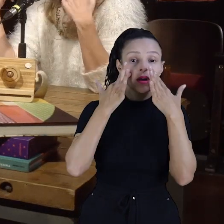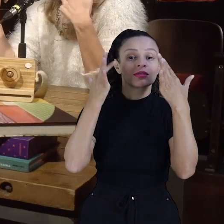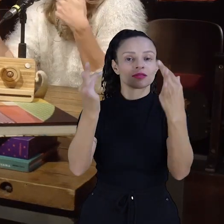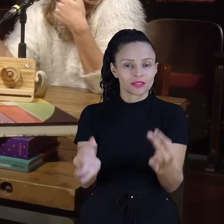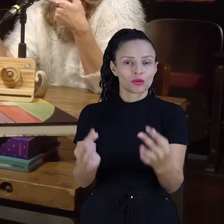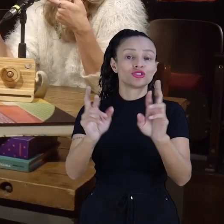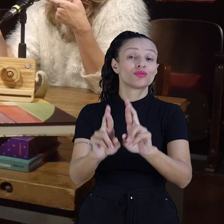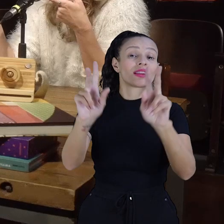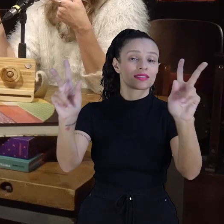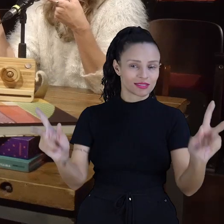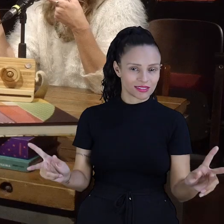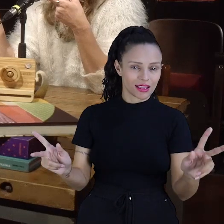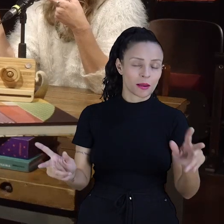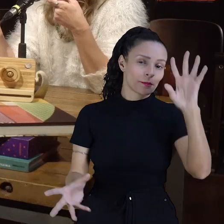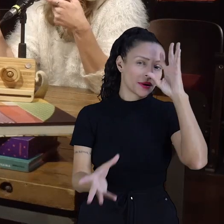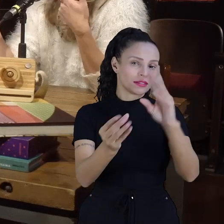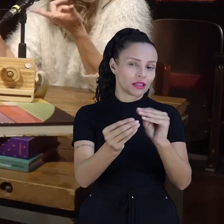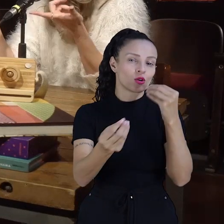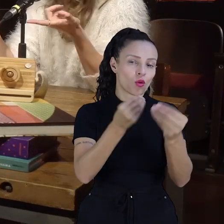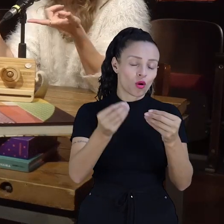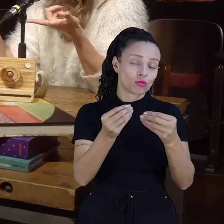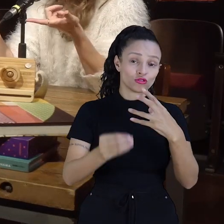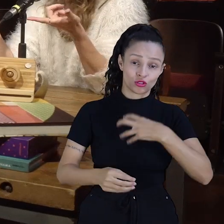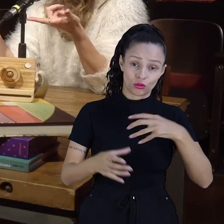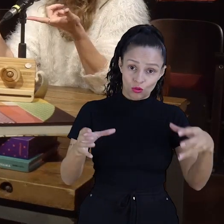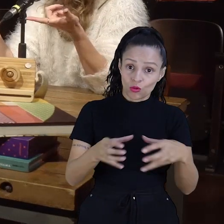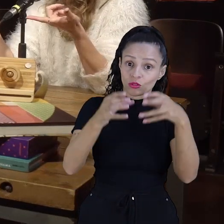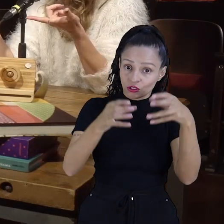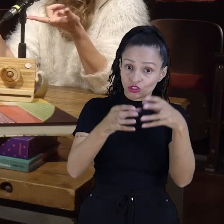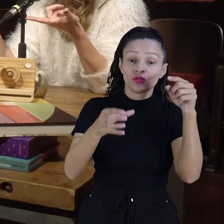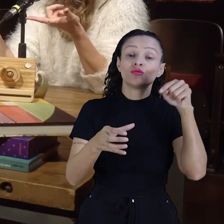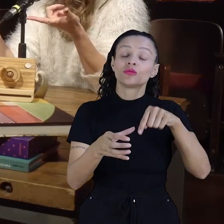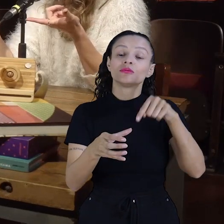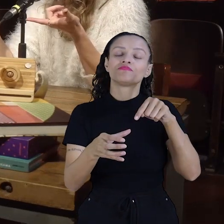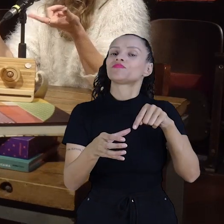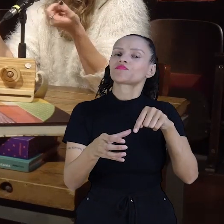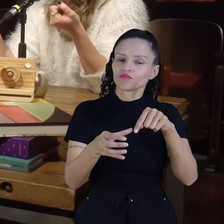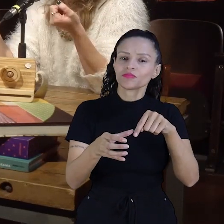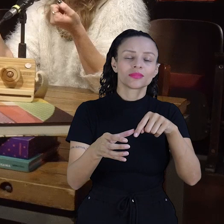com a atenção à diferença, para entender como que, de forma coletiva, a gente vai